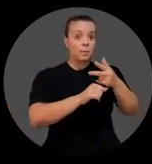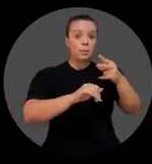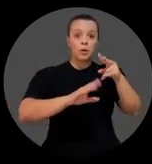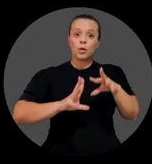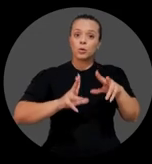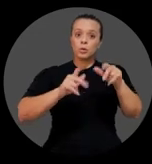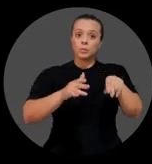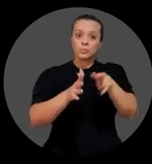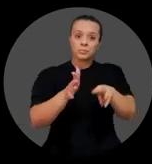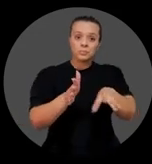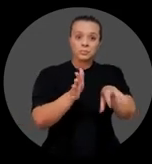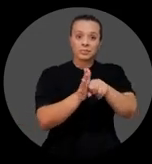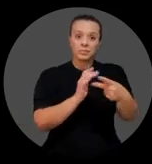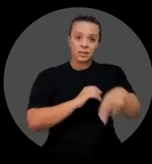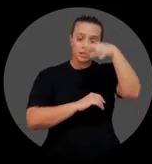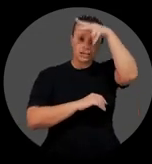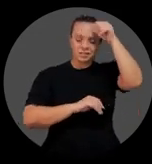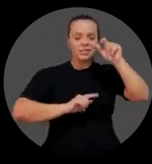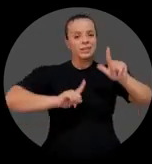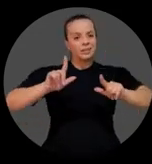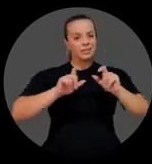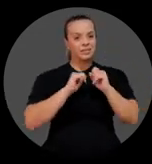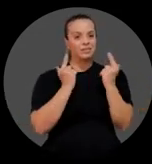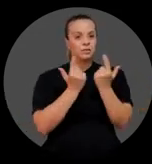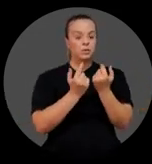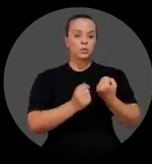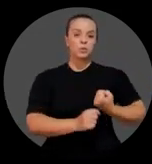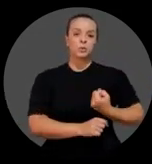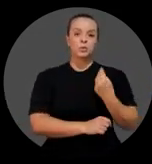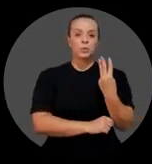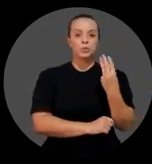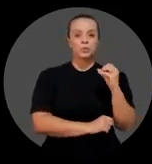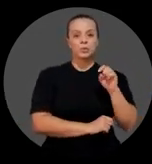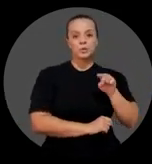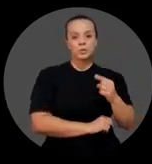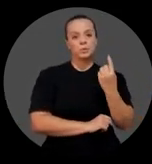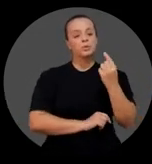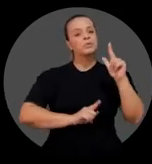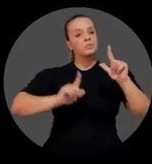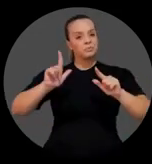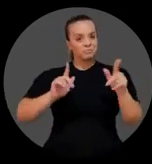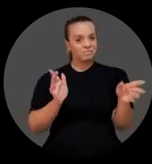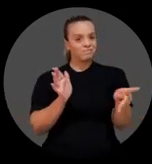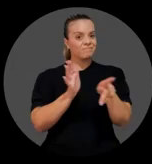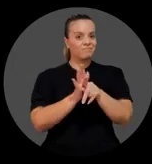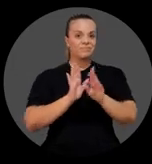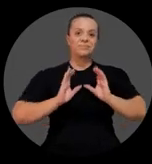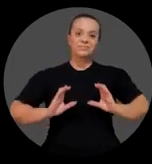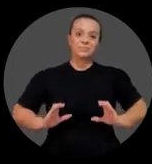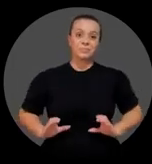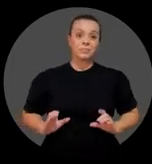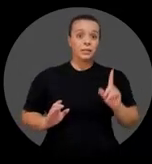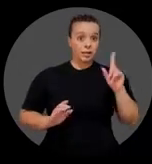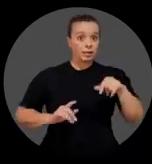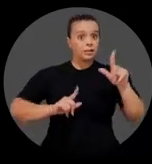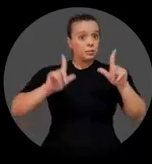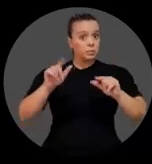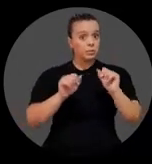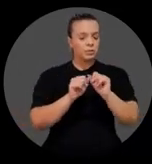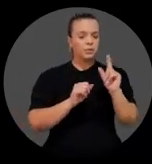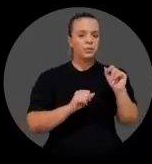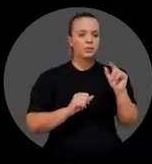sobre o audiovisual produzido em Mato Grosso aqui na TV Assembleia, canal 30.1, o canal da cidadania. Esse programa